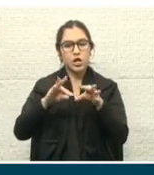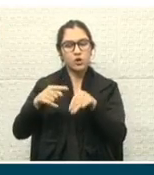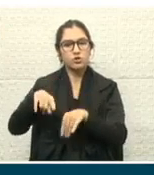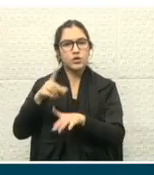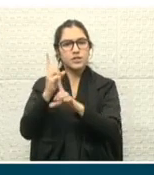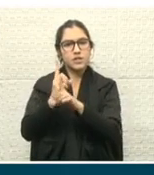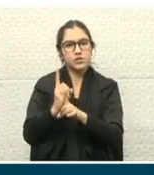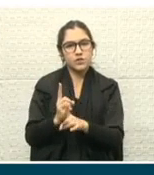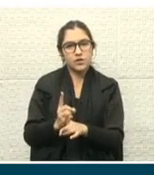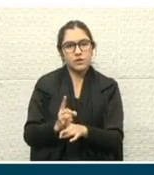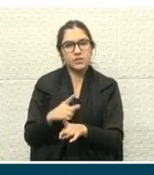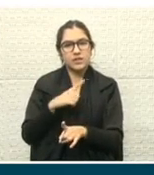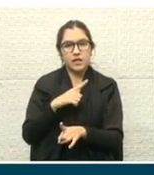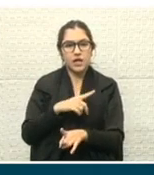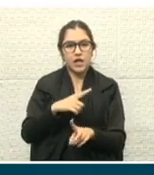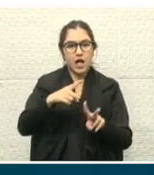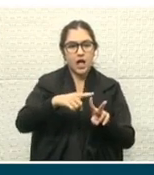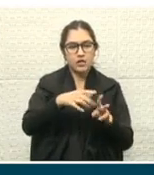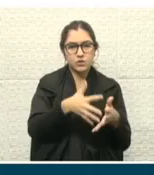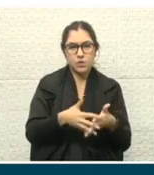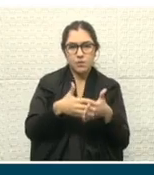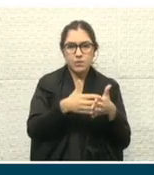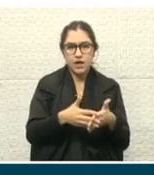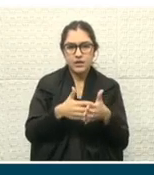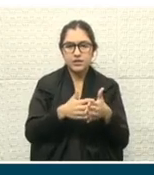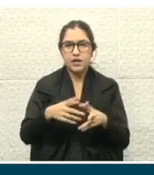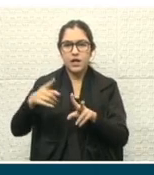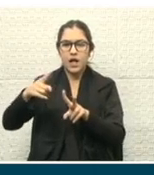identificamos, no caso das raízes complexas